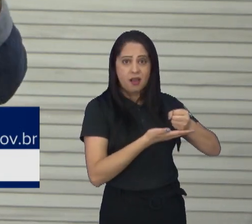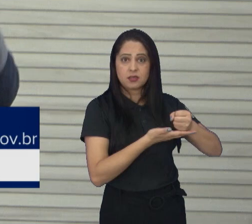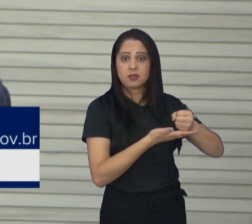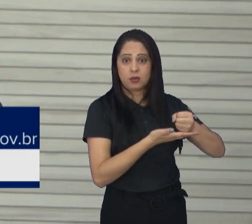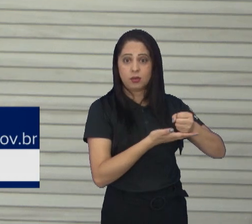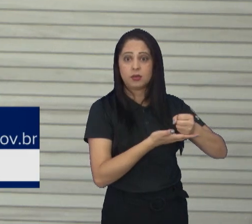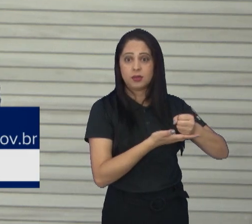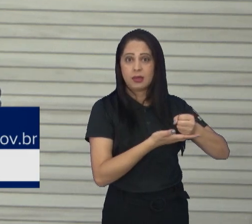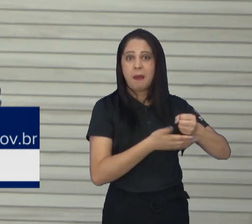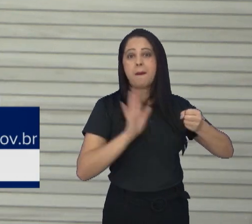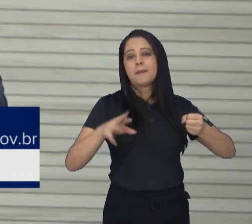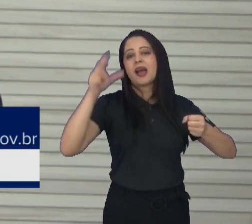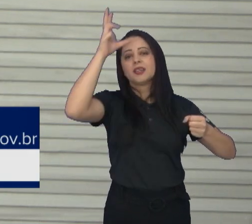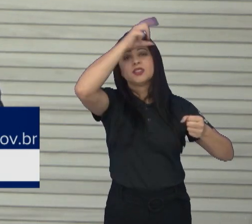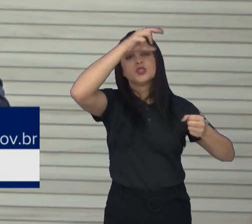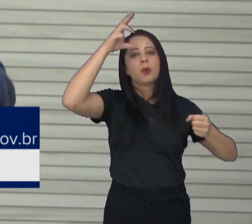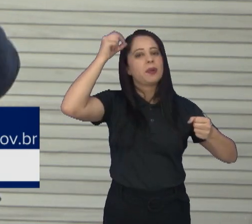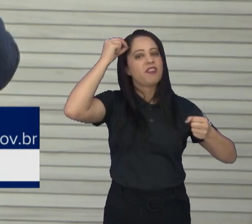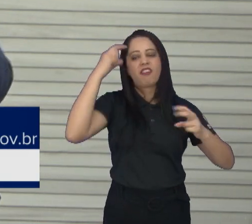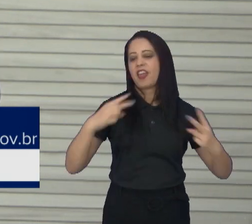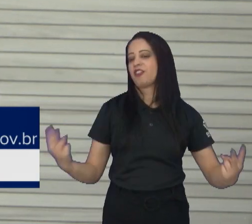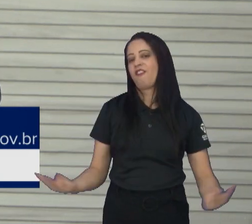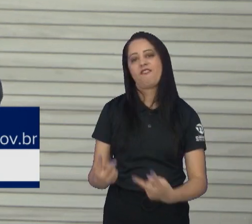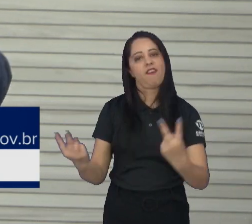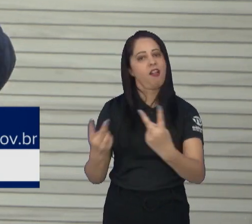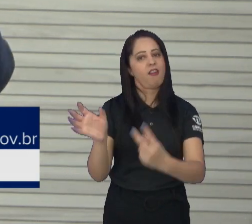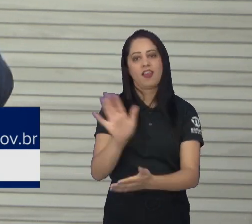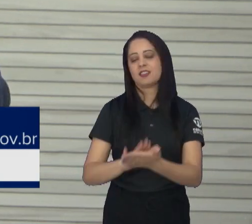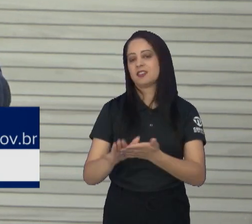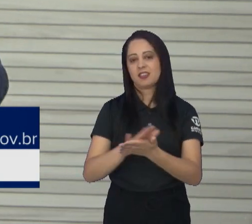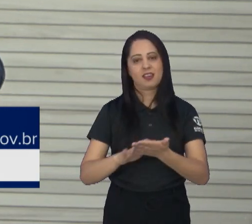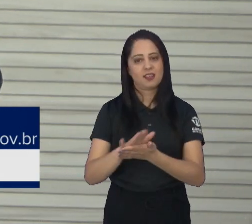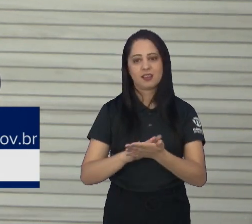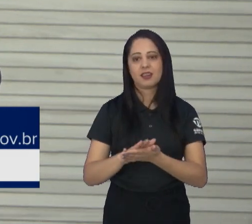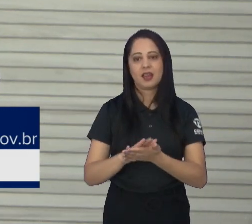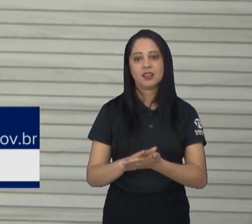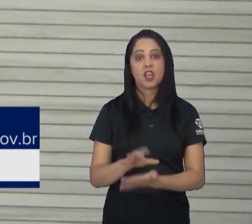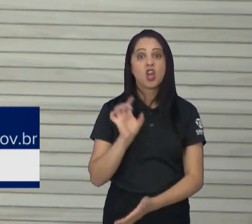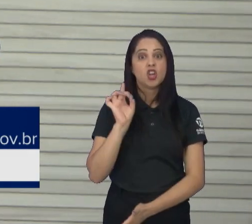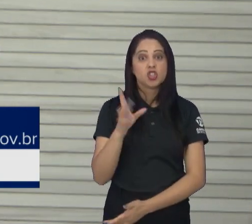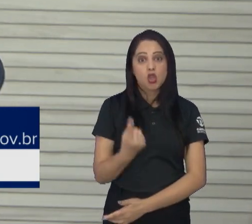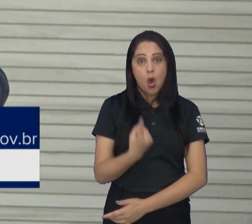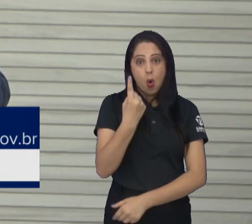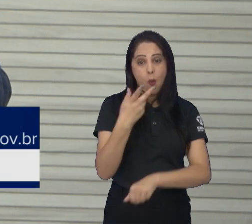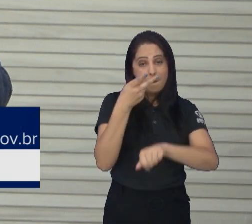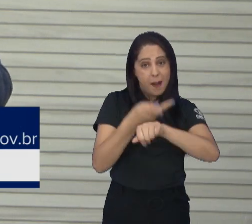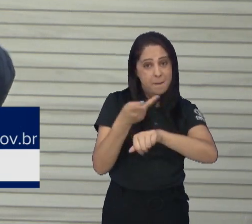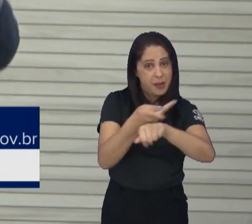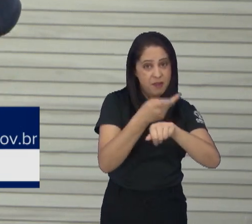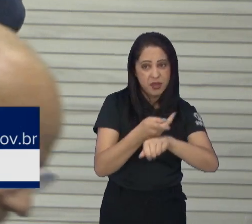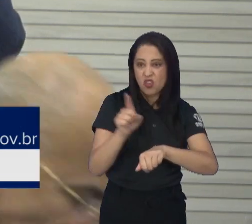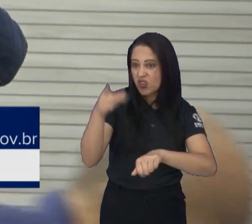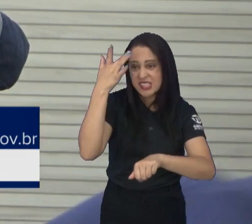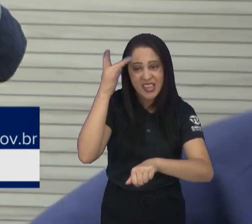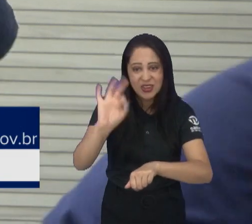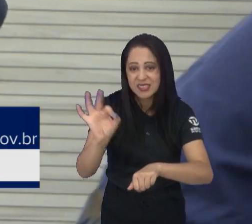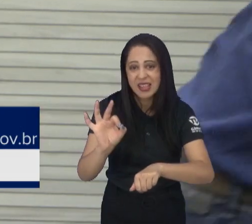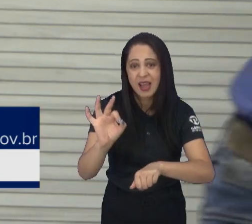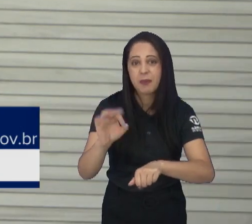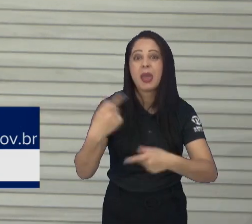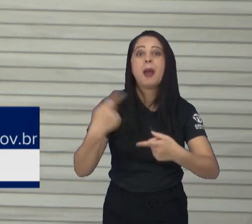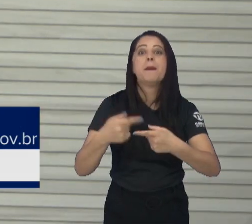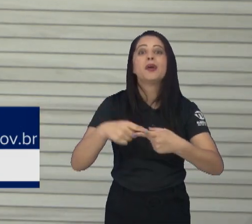mostrado, esse prefeito não valoriza, inclusive só teve uma premiação. O vereador não sabe, porque os professores